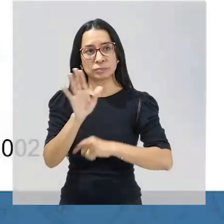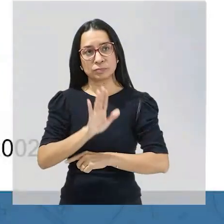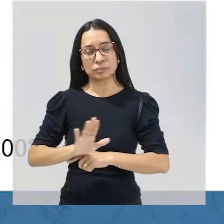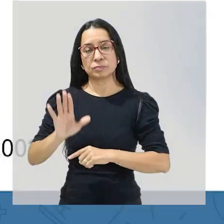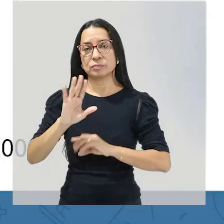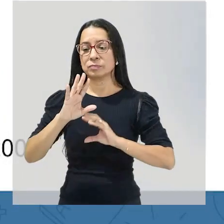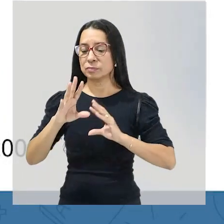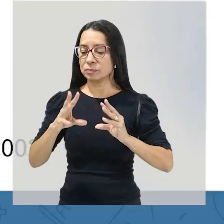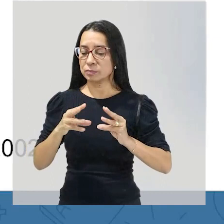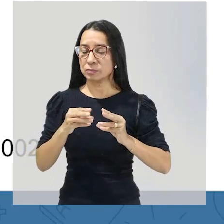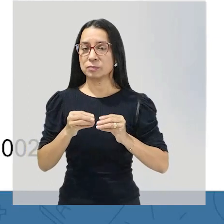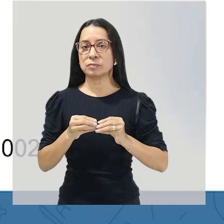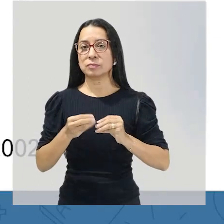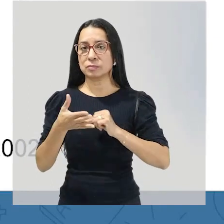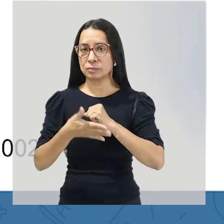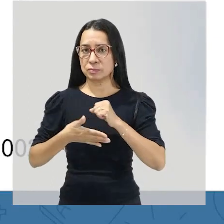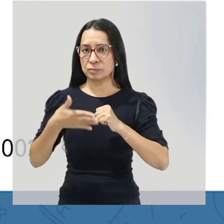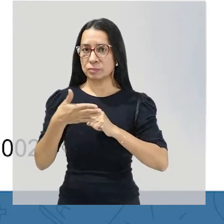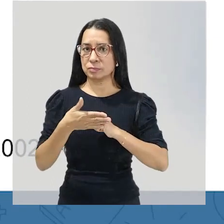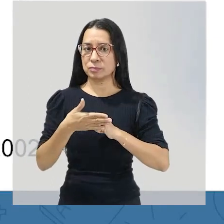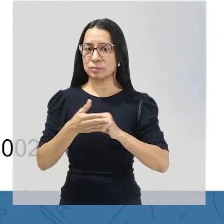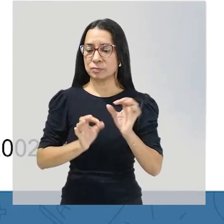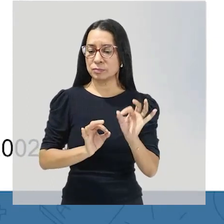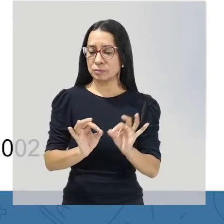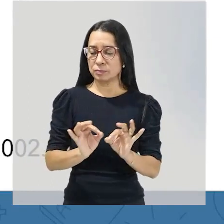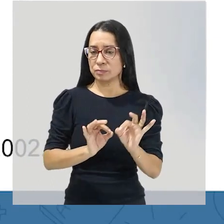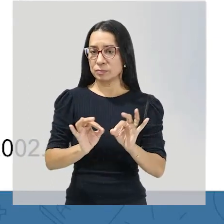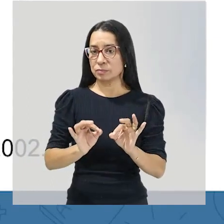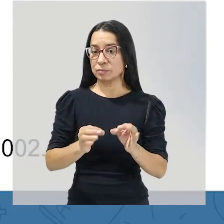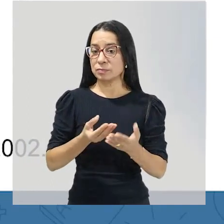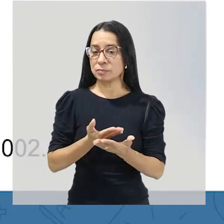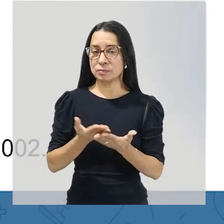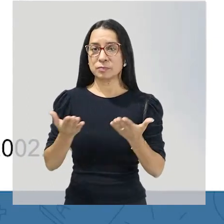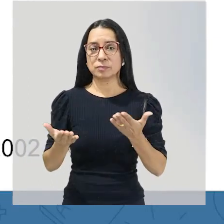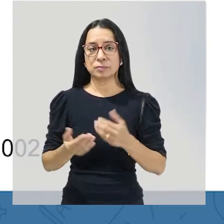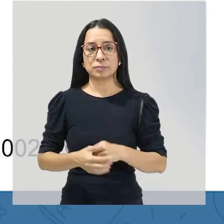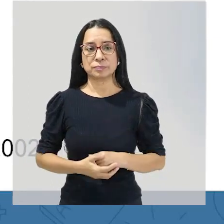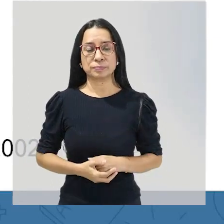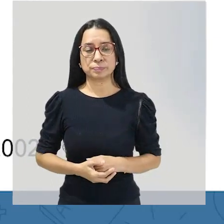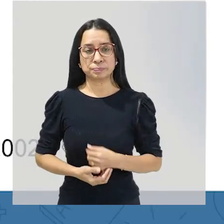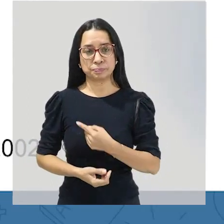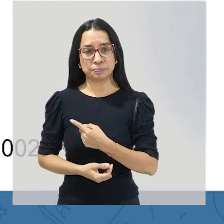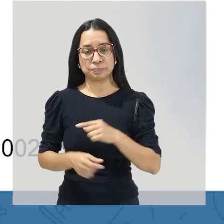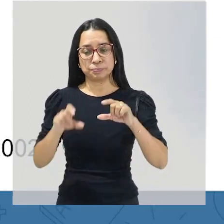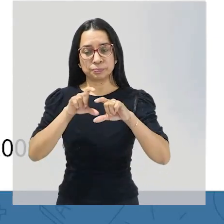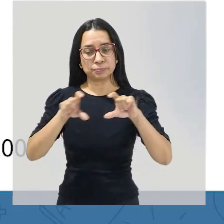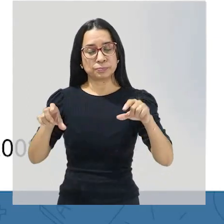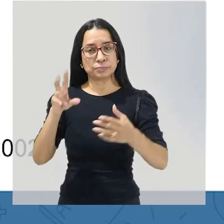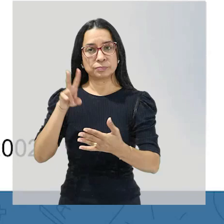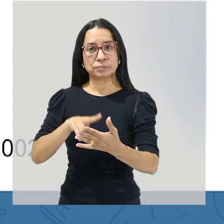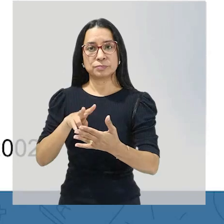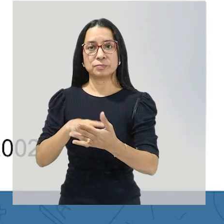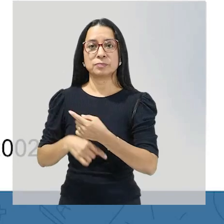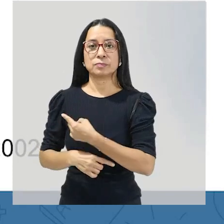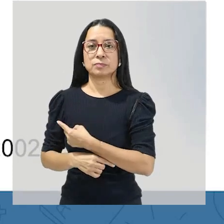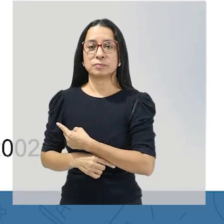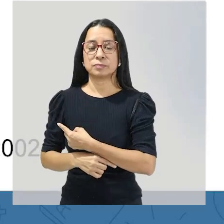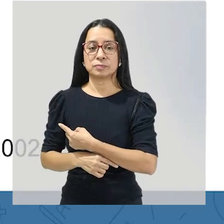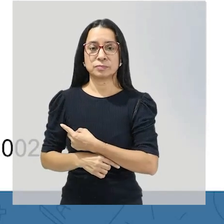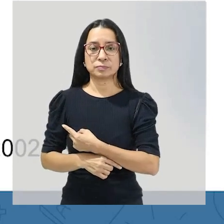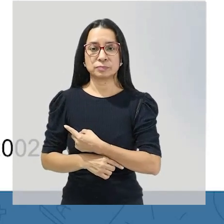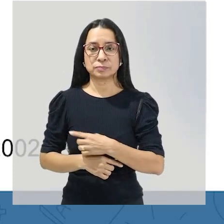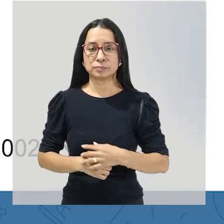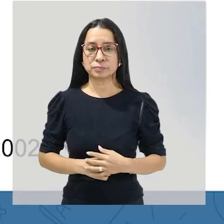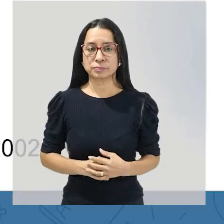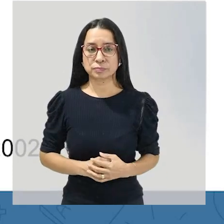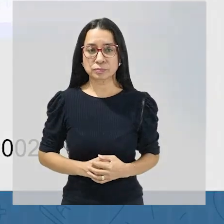resumo aí básico, funcionaria assim. O corpo sempre foi um problema para o pensamento filosófico. Basta uma visita